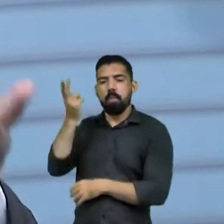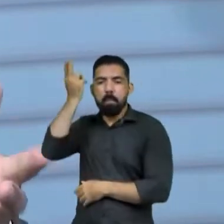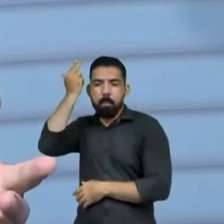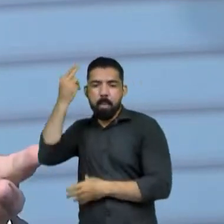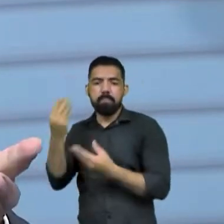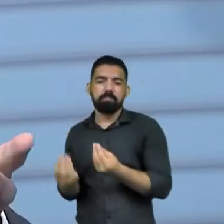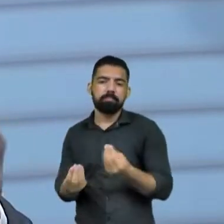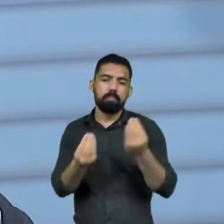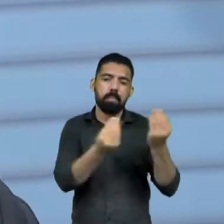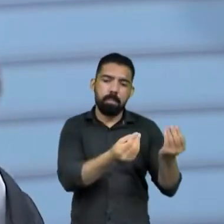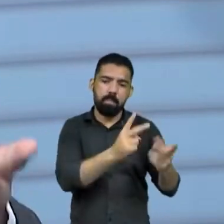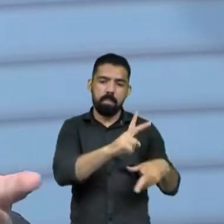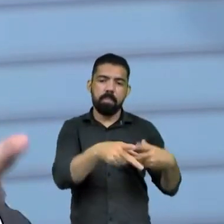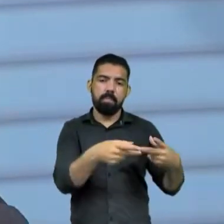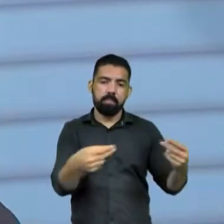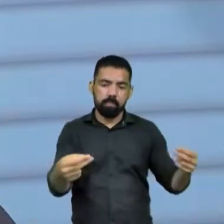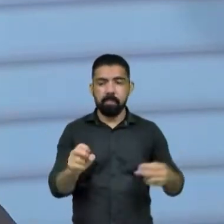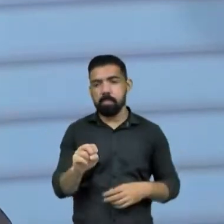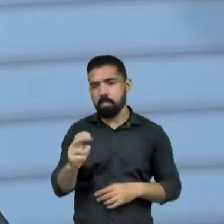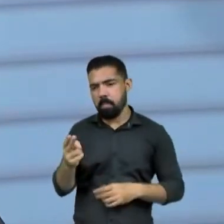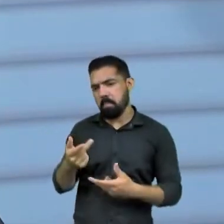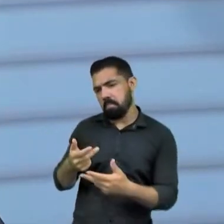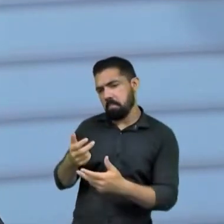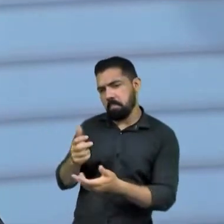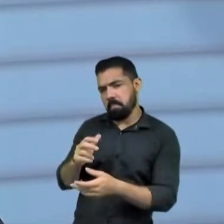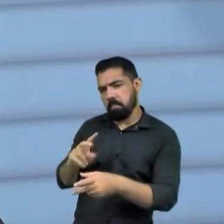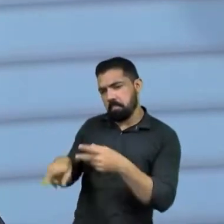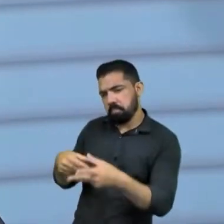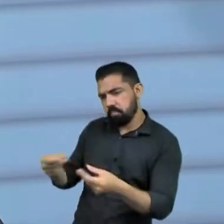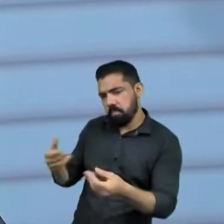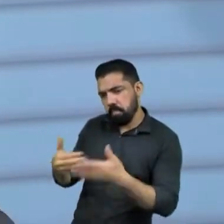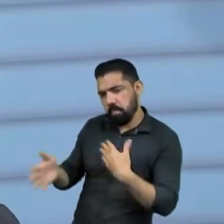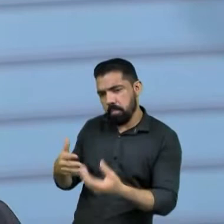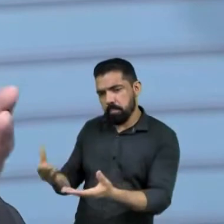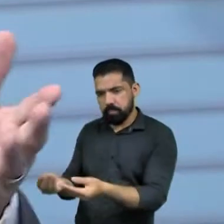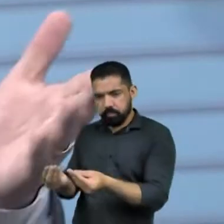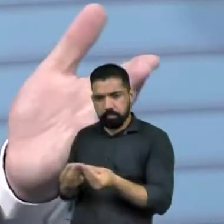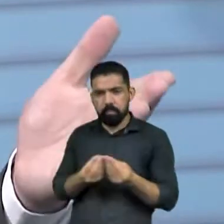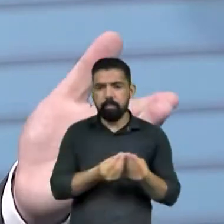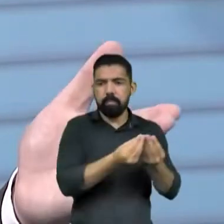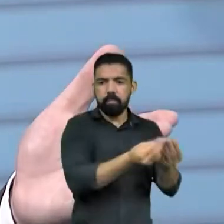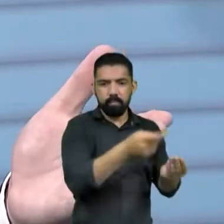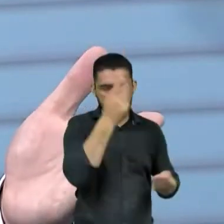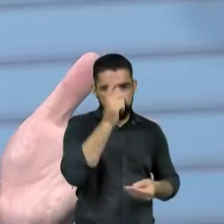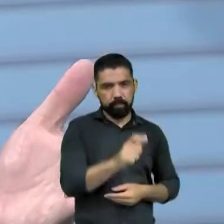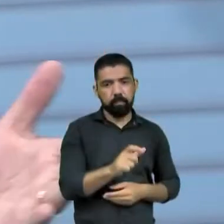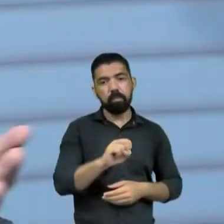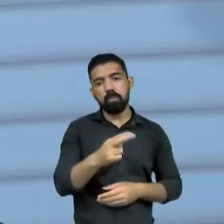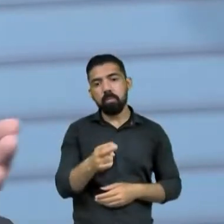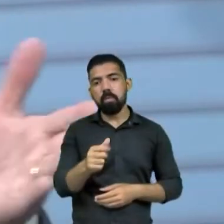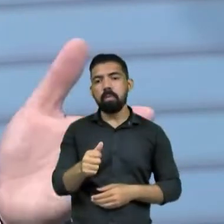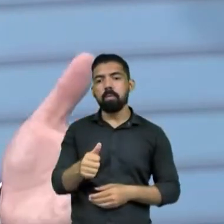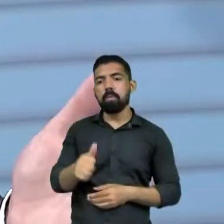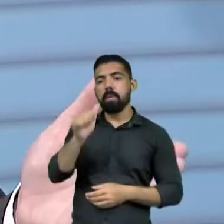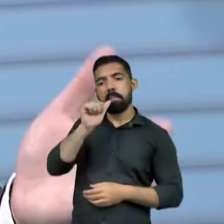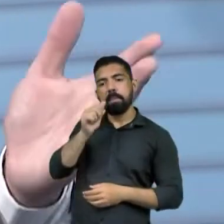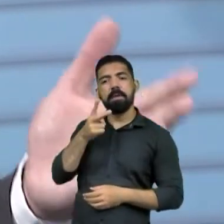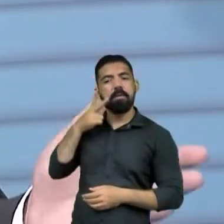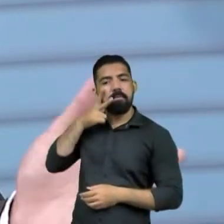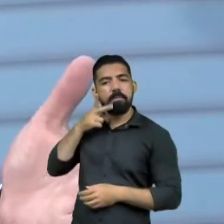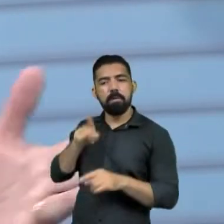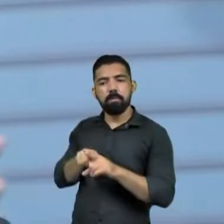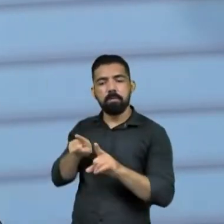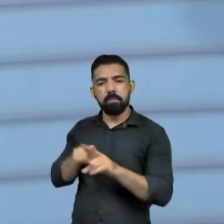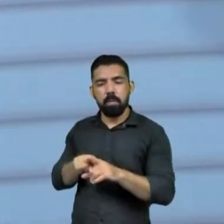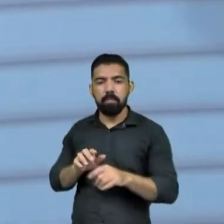a agora né uma lembrança e tal para dar de Páscoa e e vou tomar vinho não sei se você tem ess